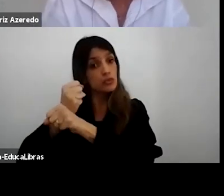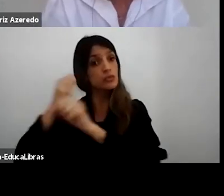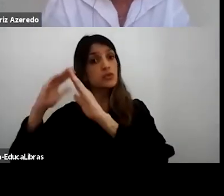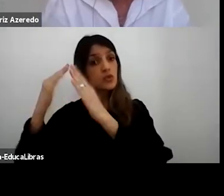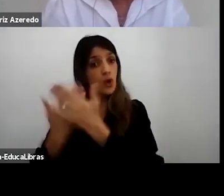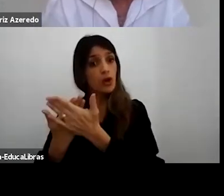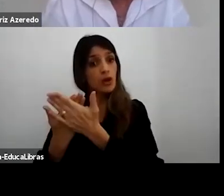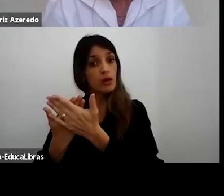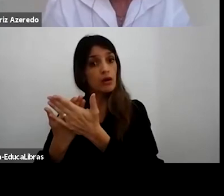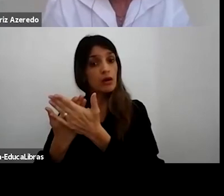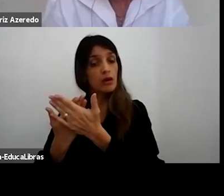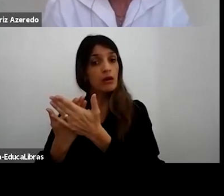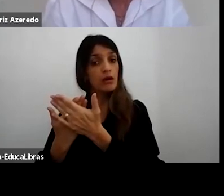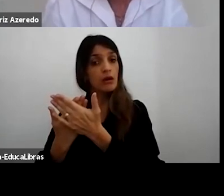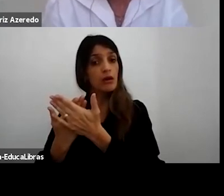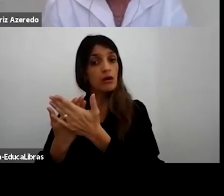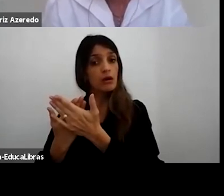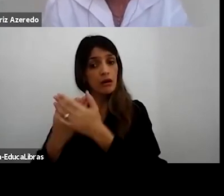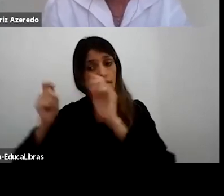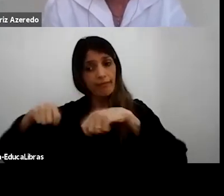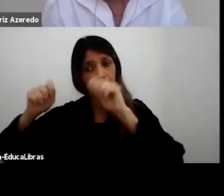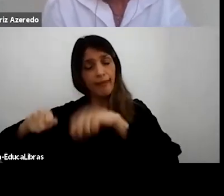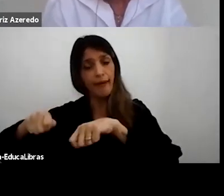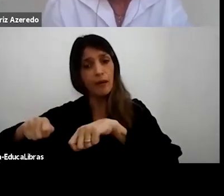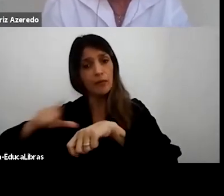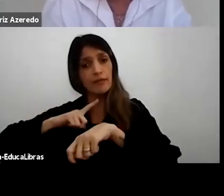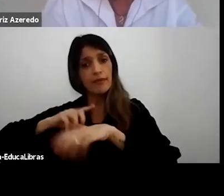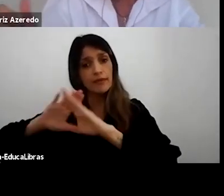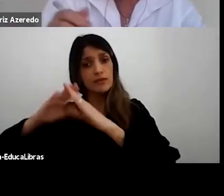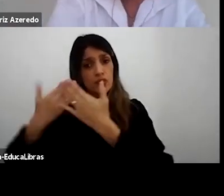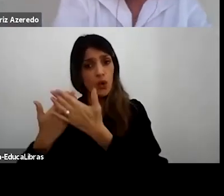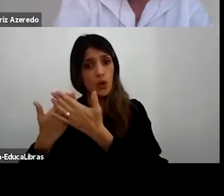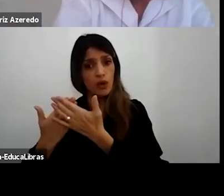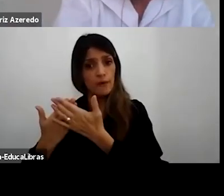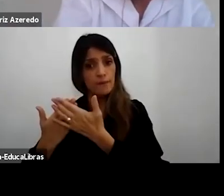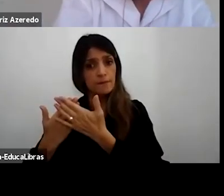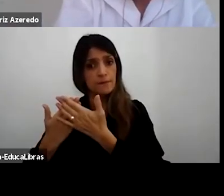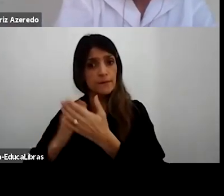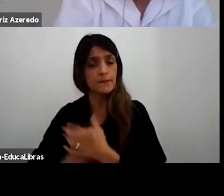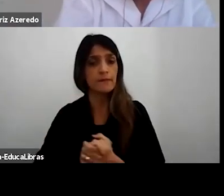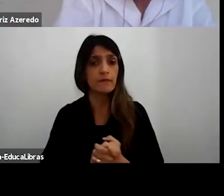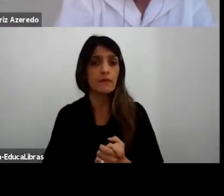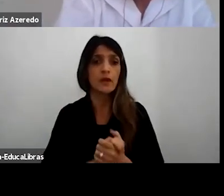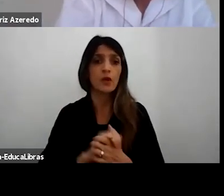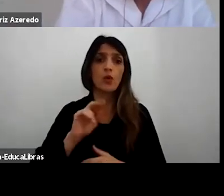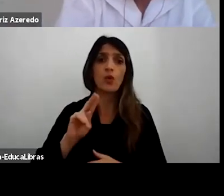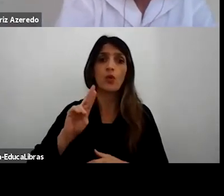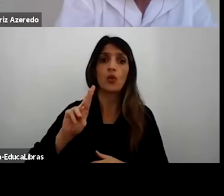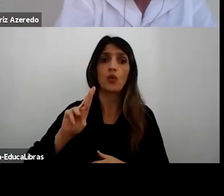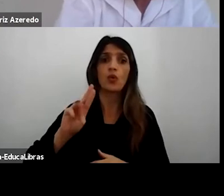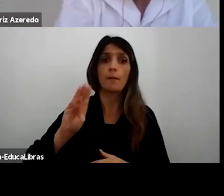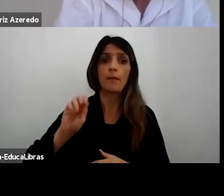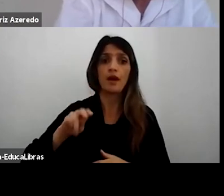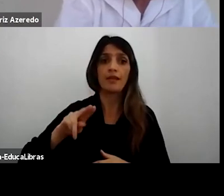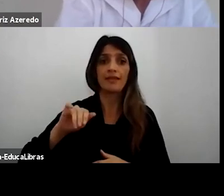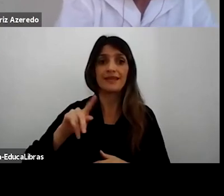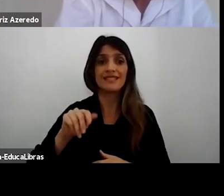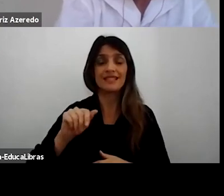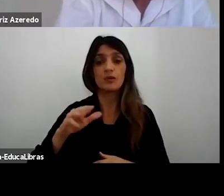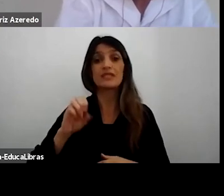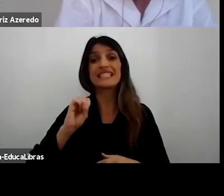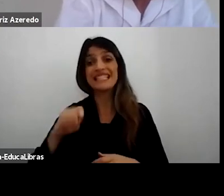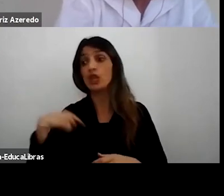atuando. E Paraisópolis vai fazer 100 anos ano que vem e ainda não concluiu seu programa de urbanização. Mas se nós não tivéssemos iniciado alguma coisa,